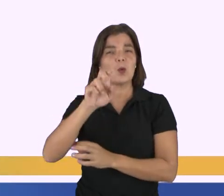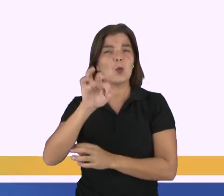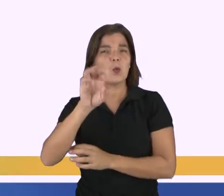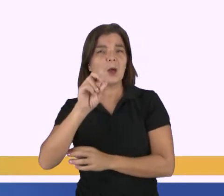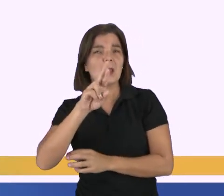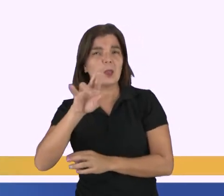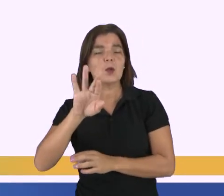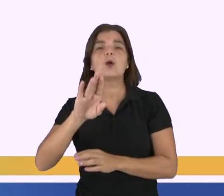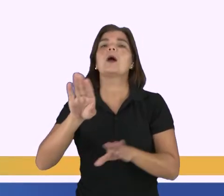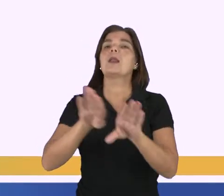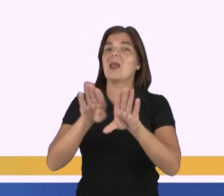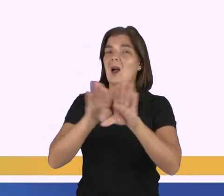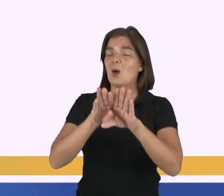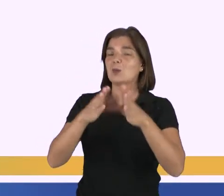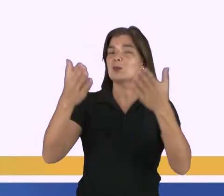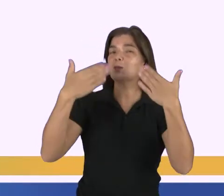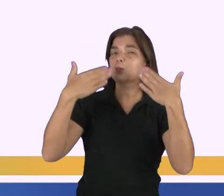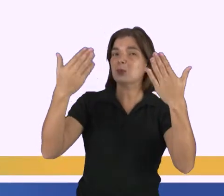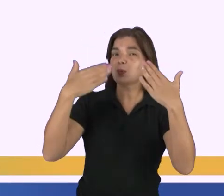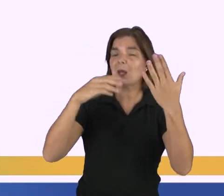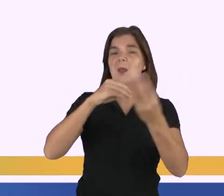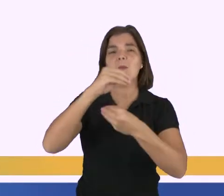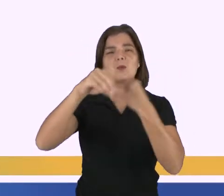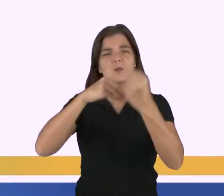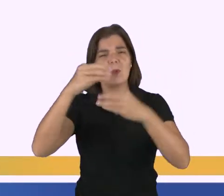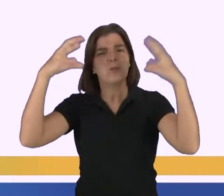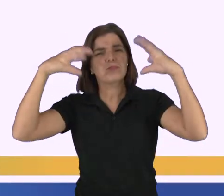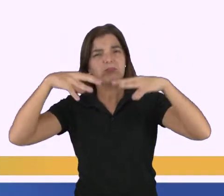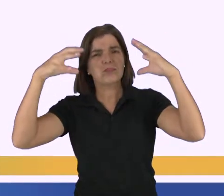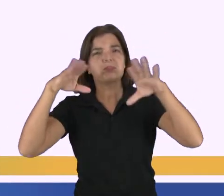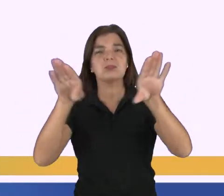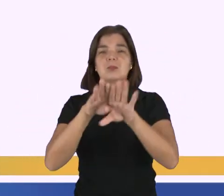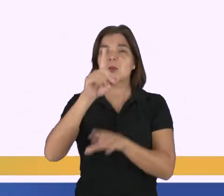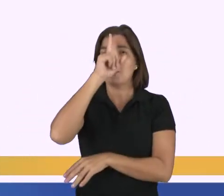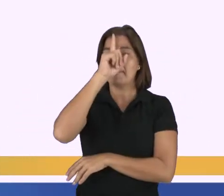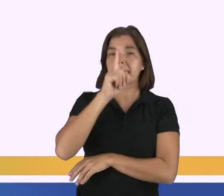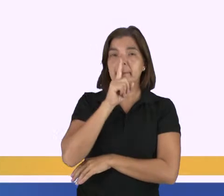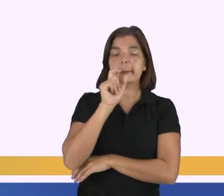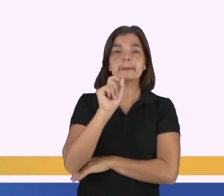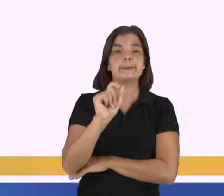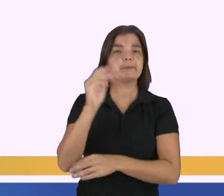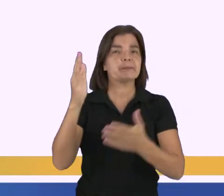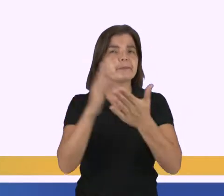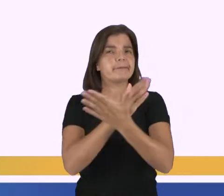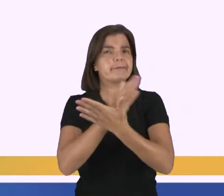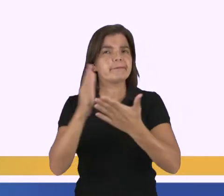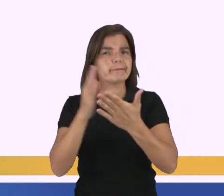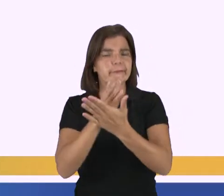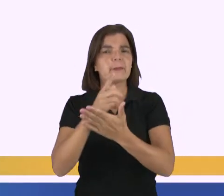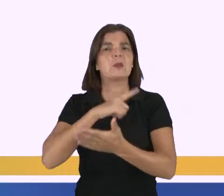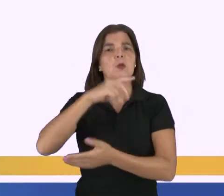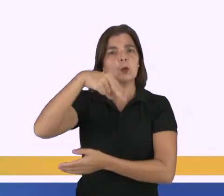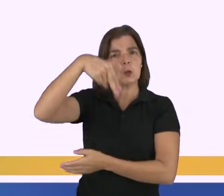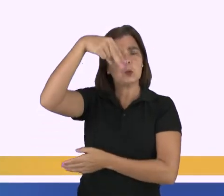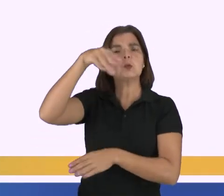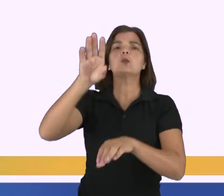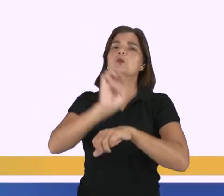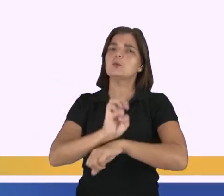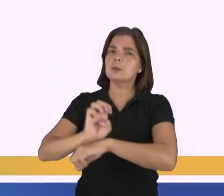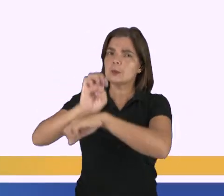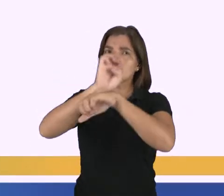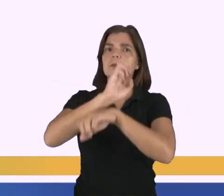quente, semi-úmido. E aí também essa parte de amarela, que alguns estados da região norte também